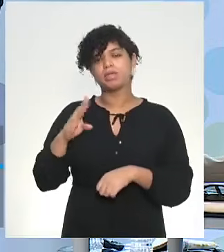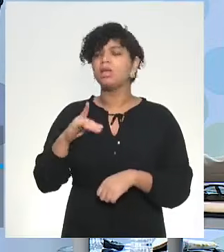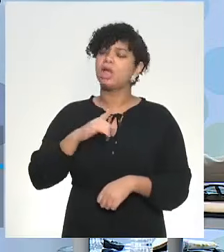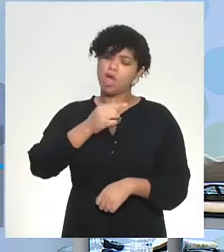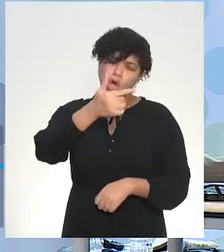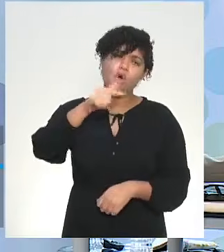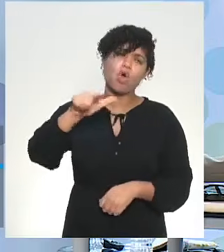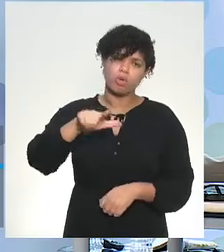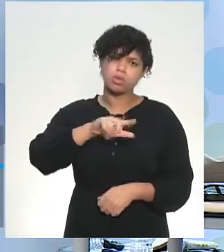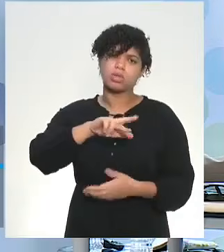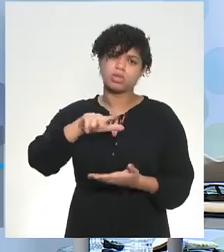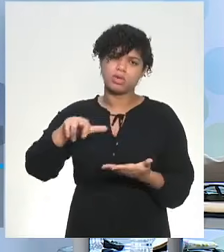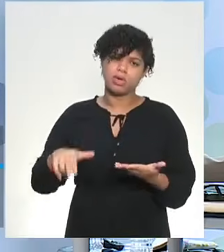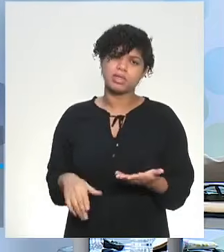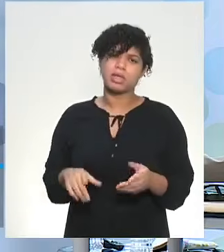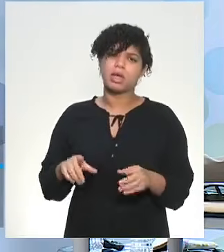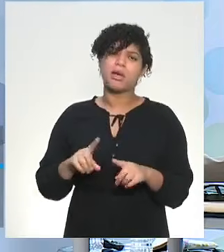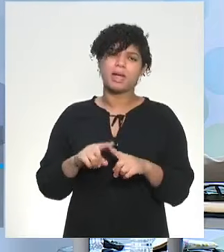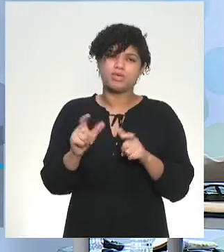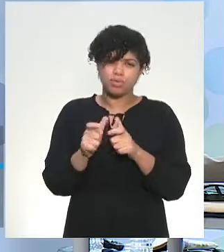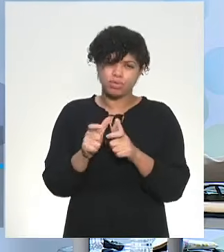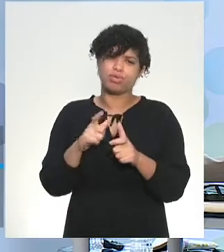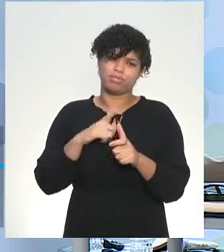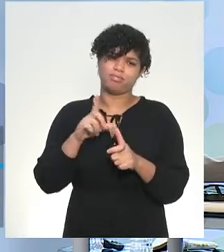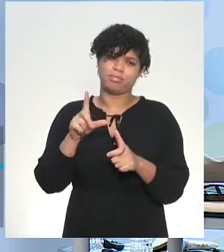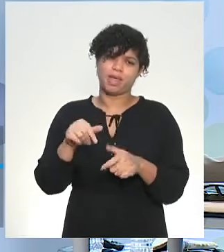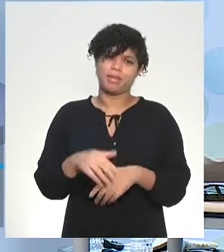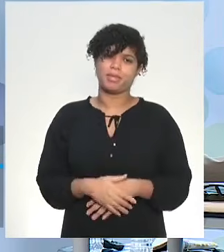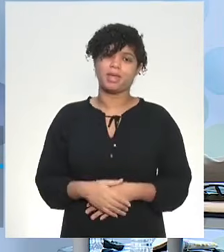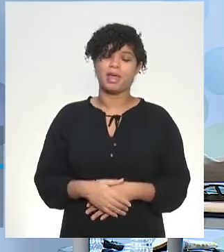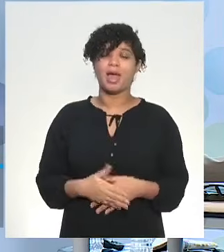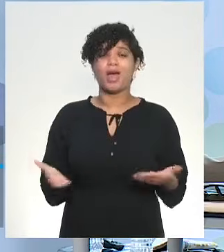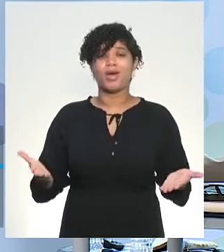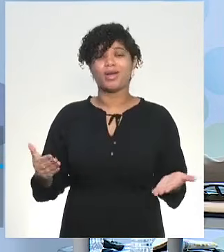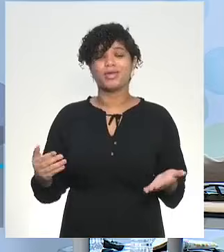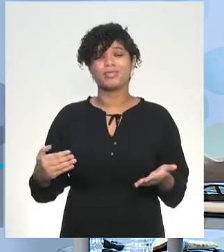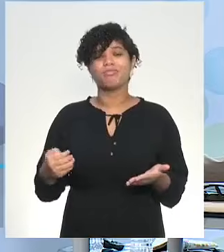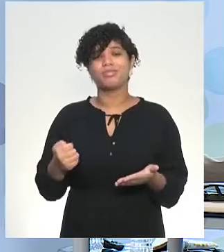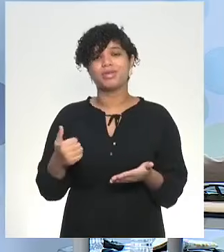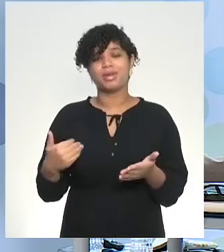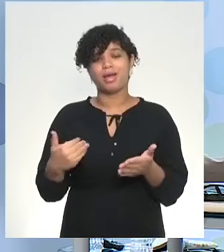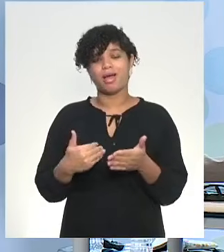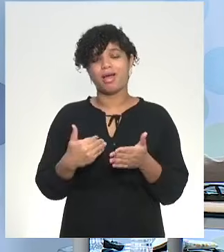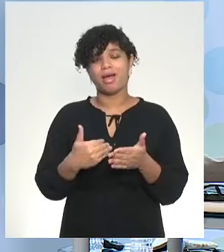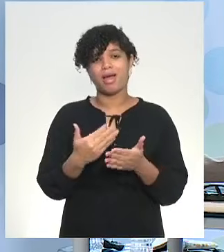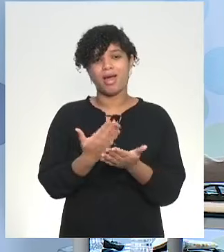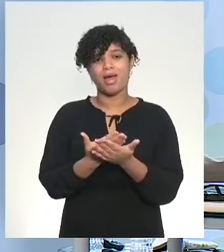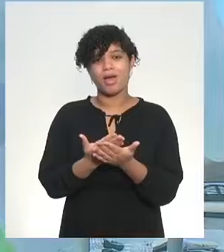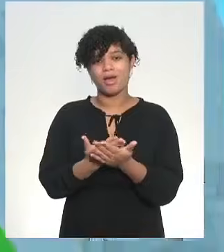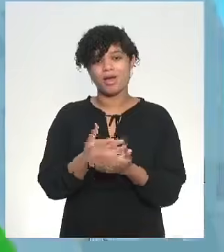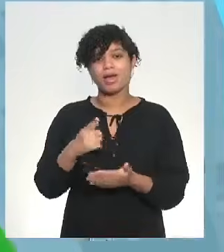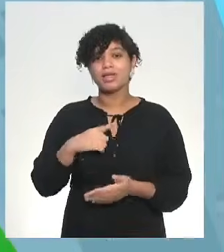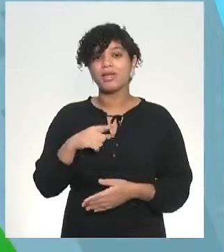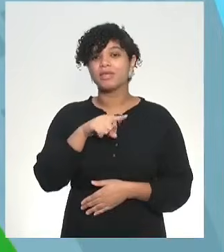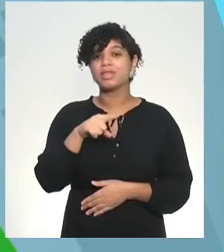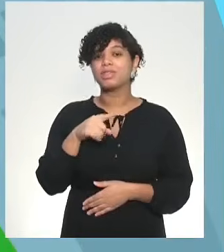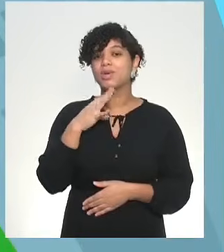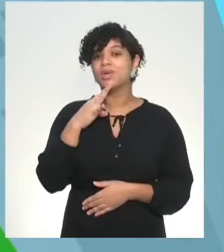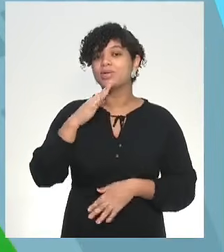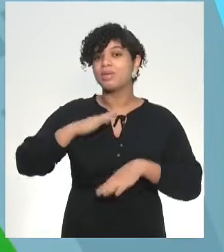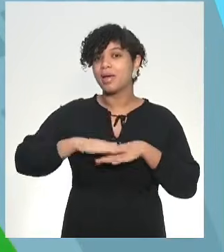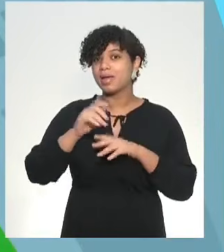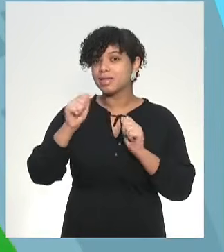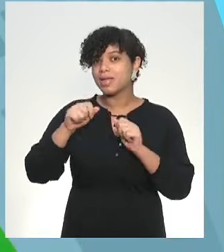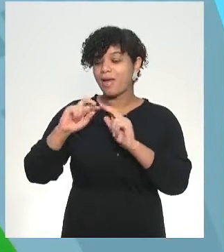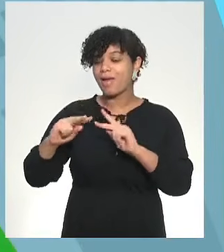concentrações, mas no menor porte, tá certo? A aula acabou, infelizmente, né? Nós temos aí o Saiba Mais, entre aí